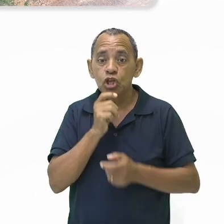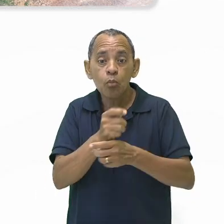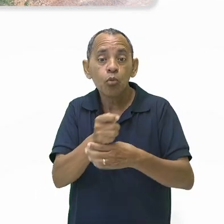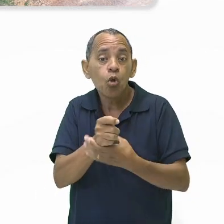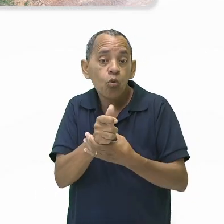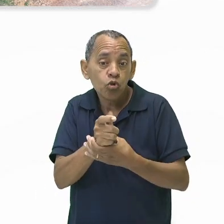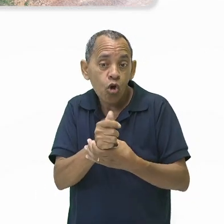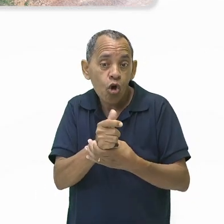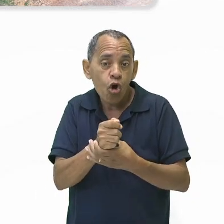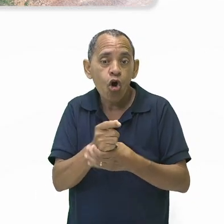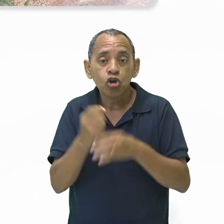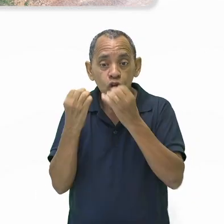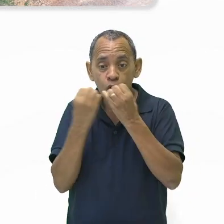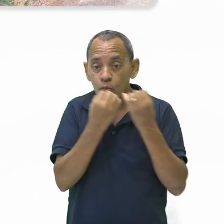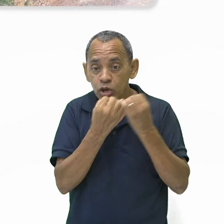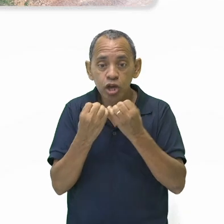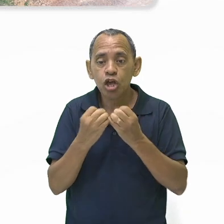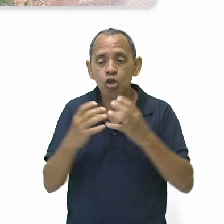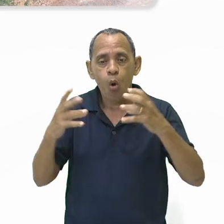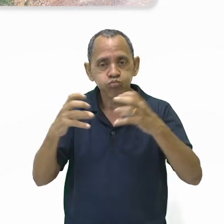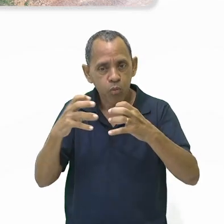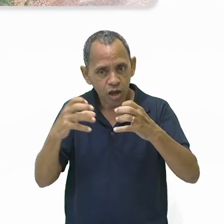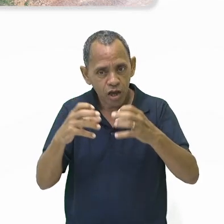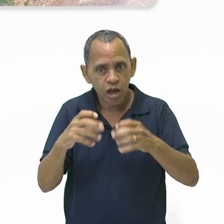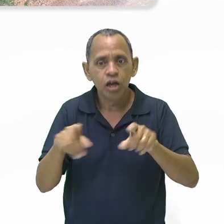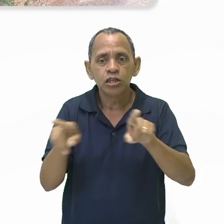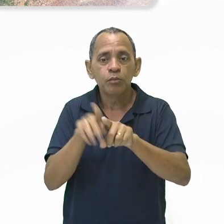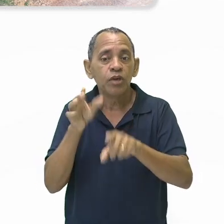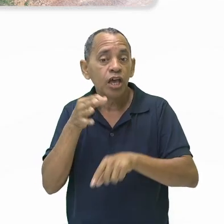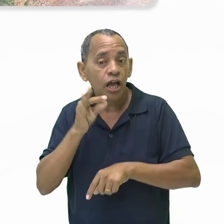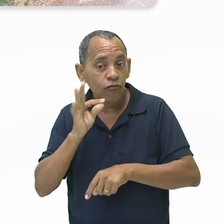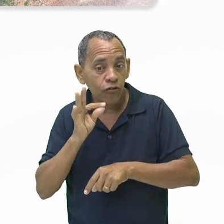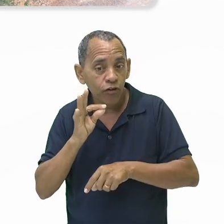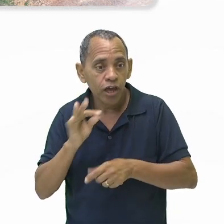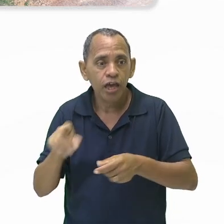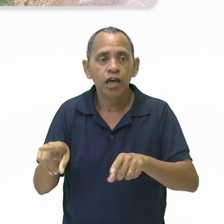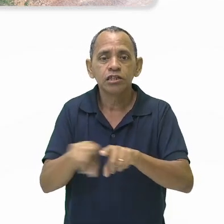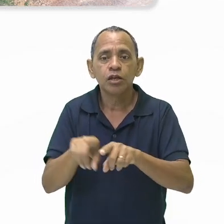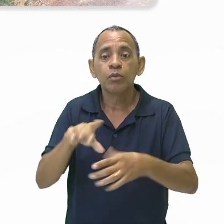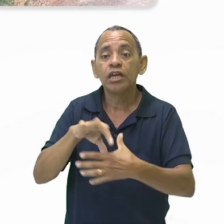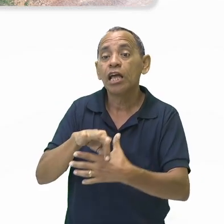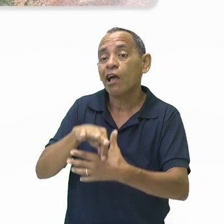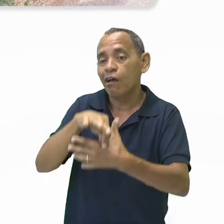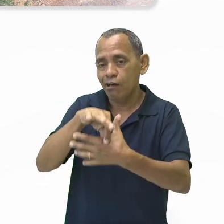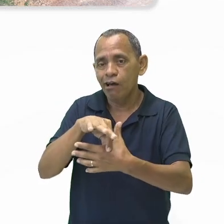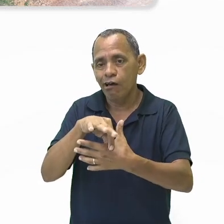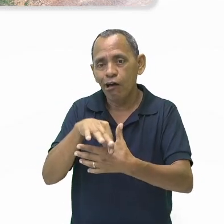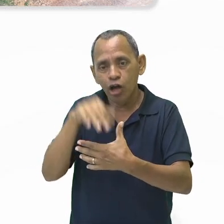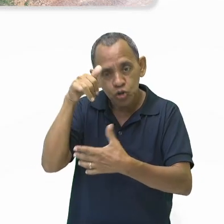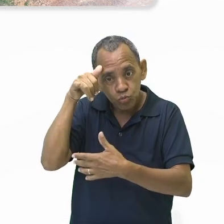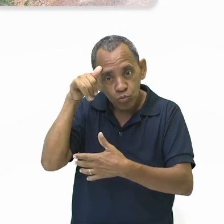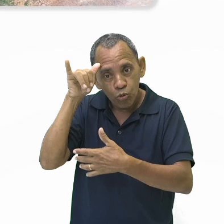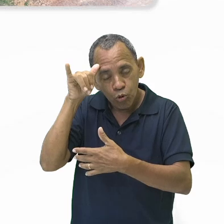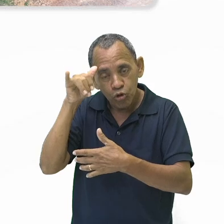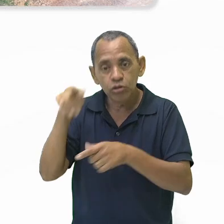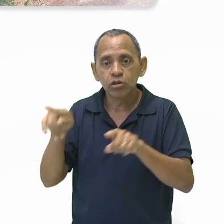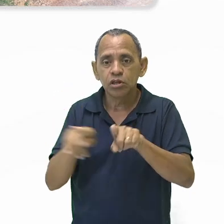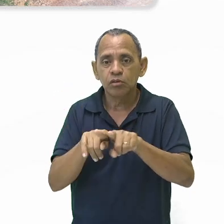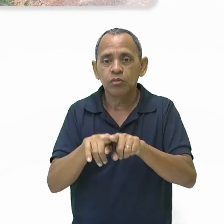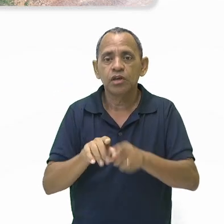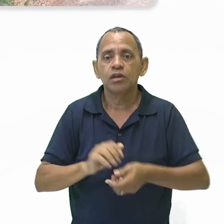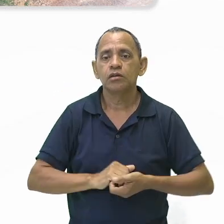que são muito consumidos lá fora, né, em outros países também. Então o Brasil acabou se especializando ao longo do tempo nessas